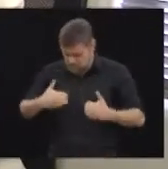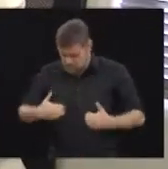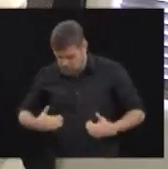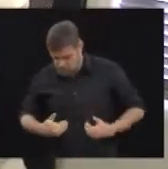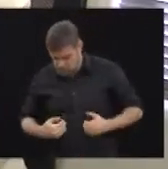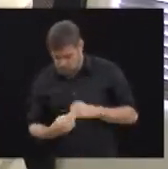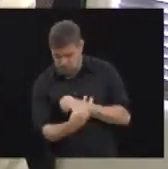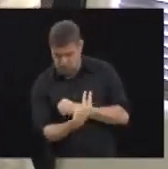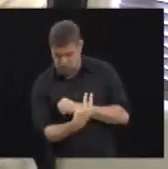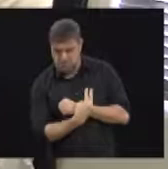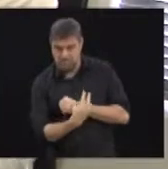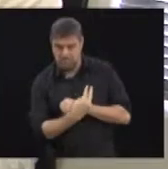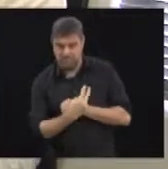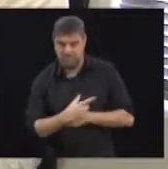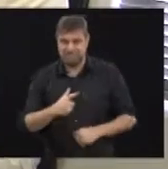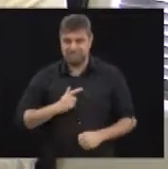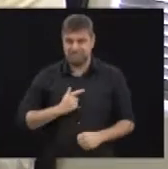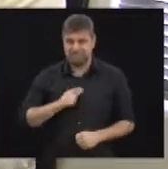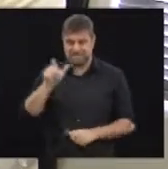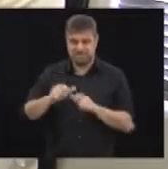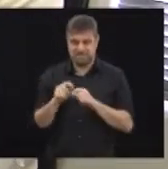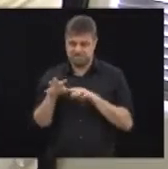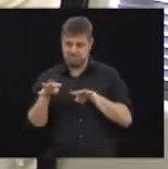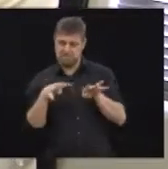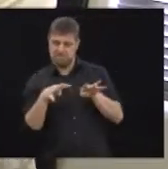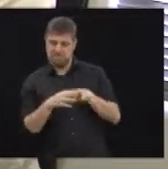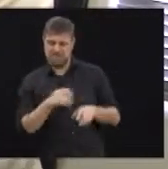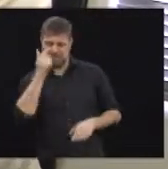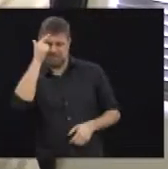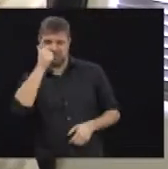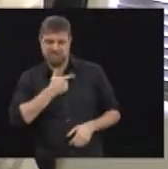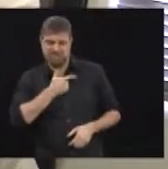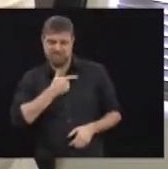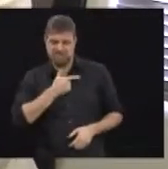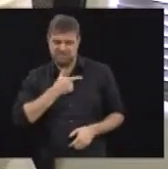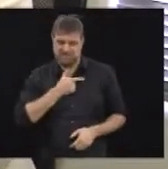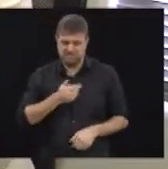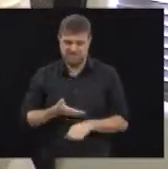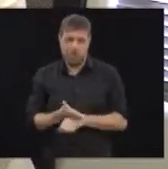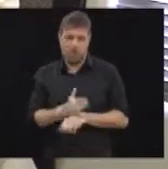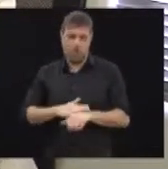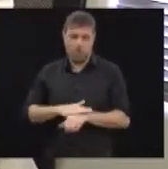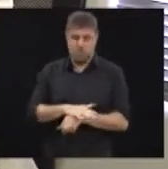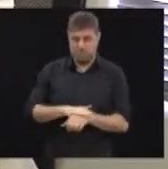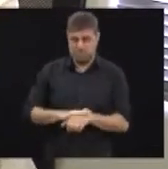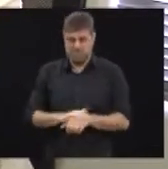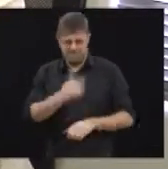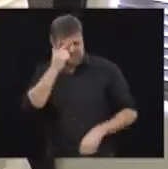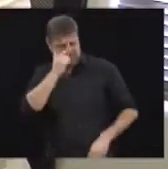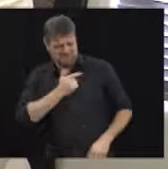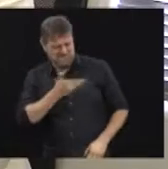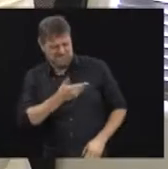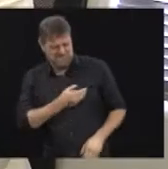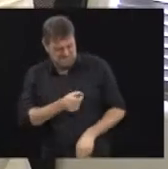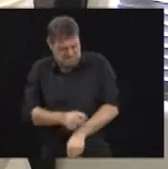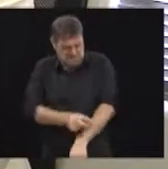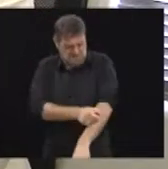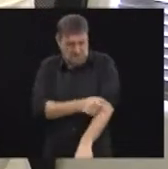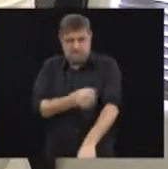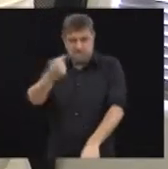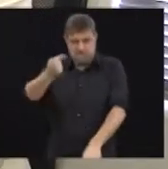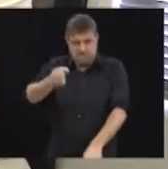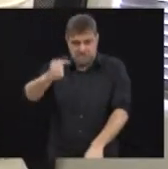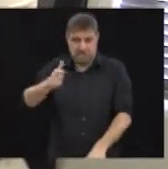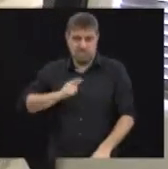órgãos internos, mas ela é muito limitante na questão estética. As pessoas se incomodam muito.